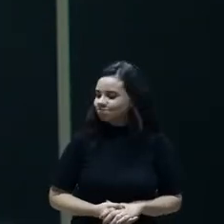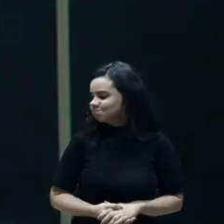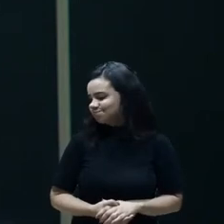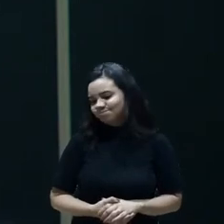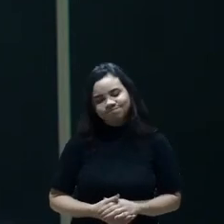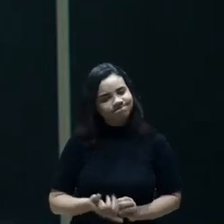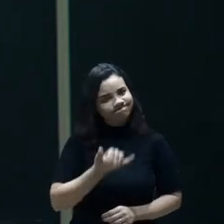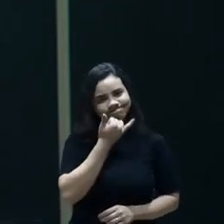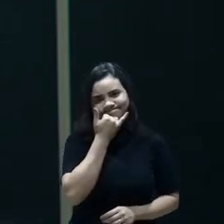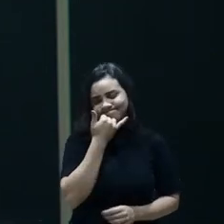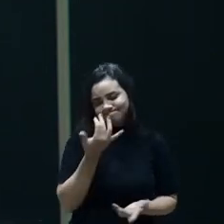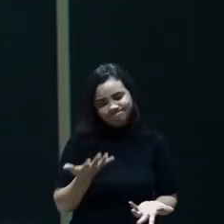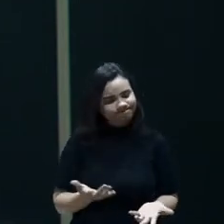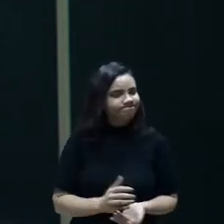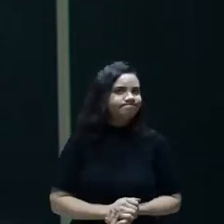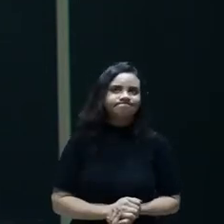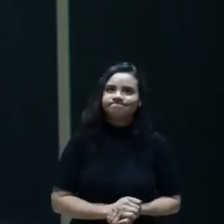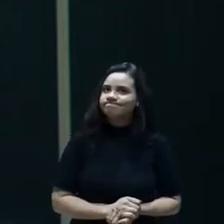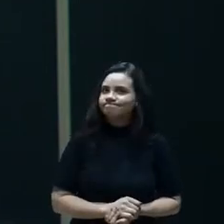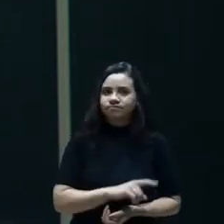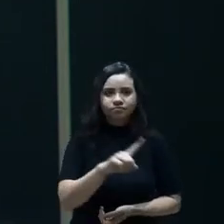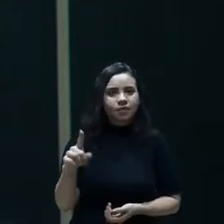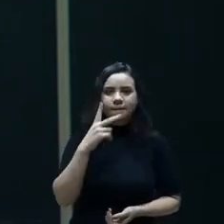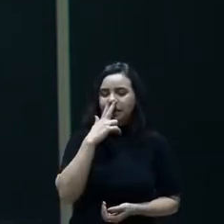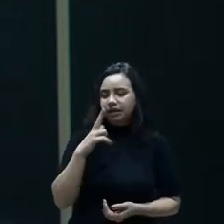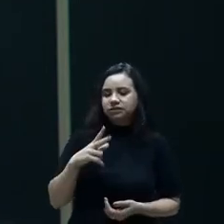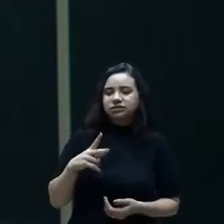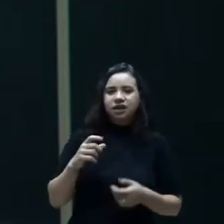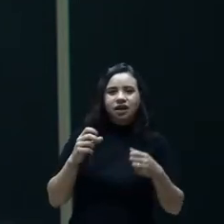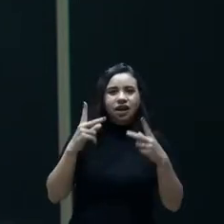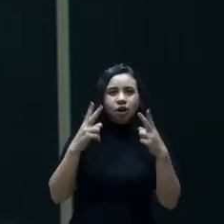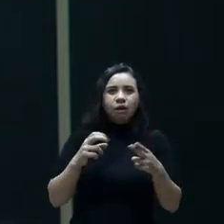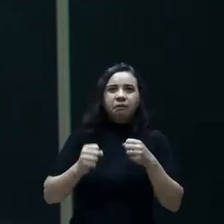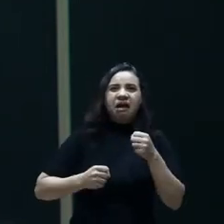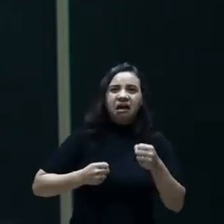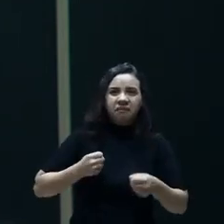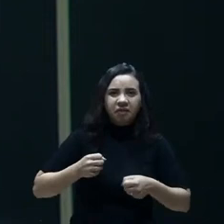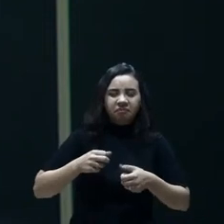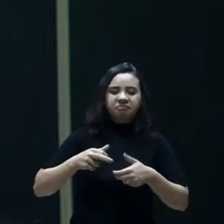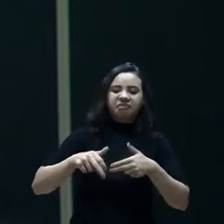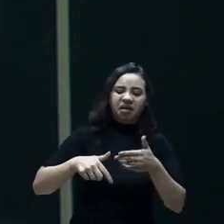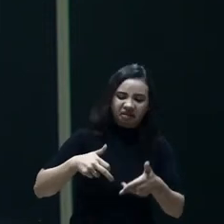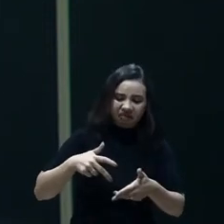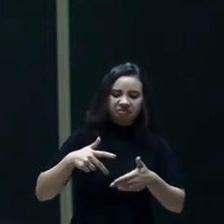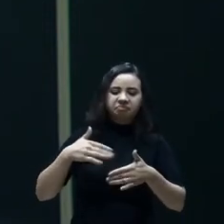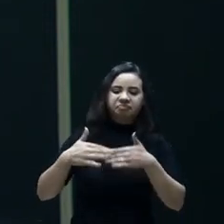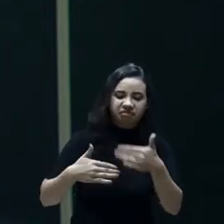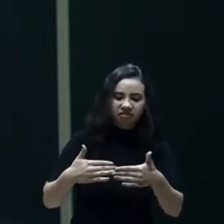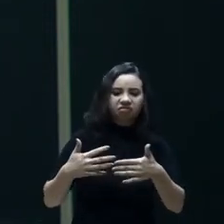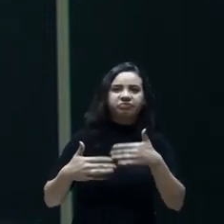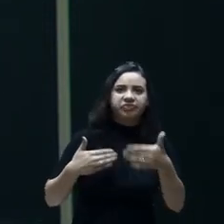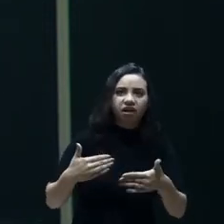Não vai. Vai ficar patinando. É problema ali, é problema lá, é problema lá. Passou, por que não resolve?